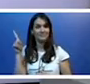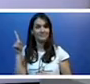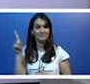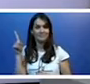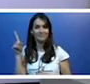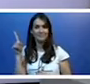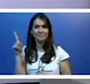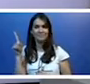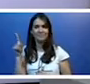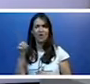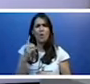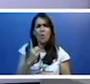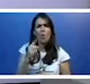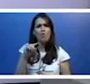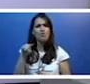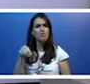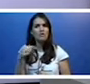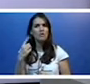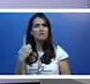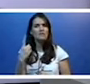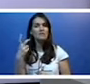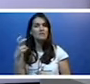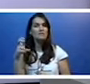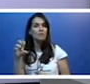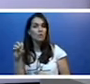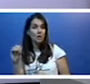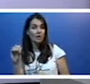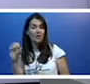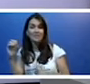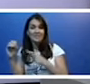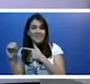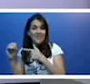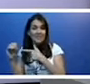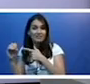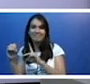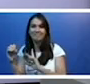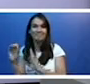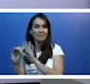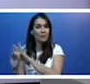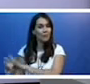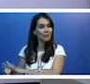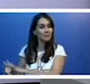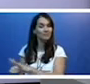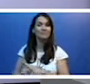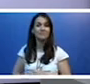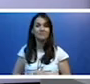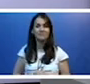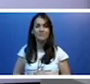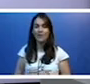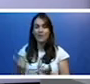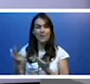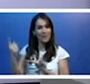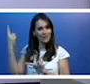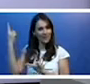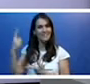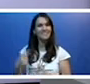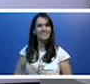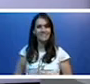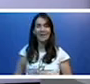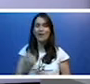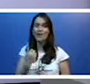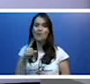mas estão vendo que é 1,150 esses era aqui no final não conta então 1,150 a mesma coisa